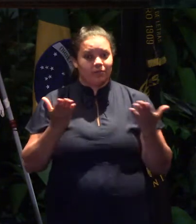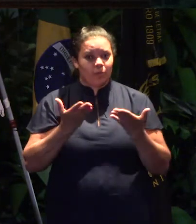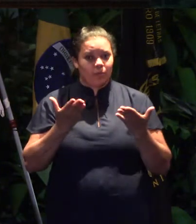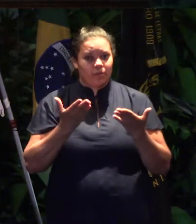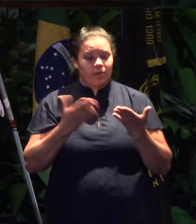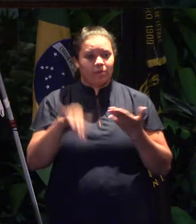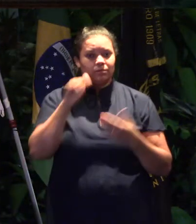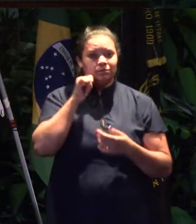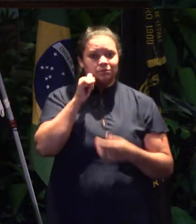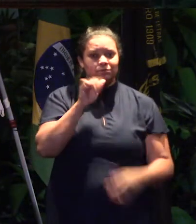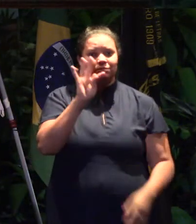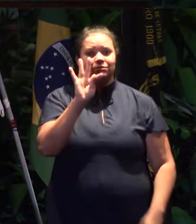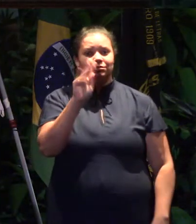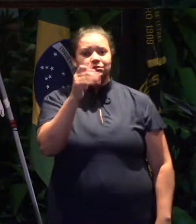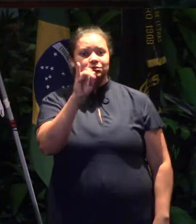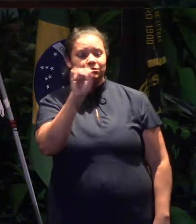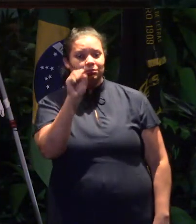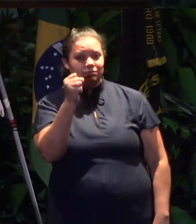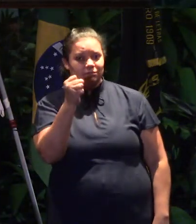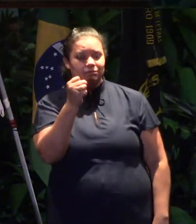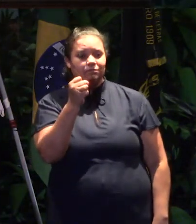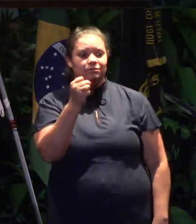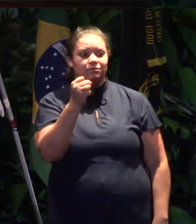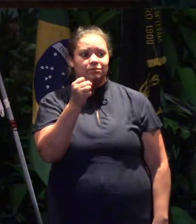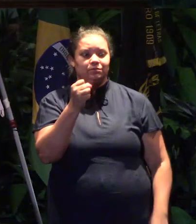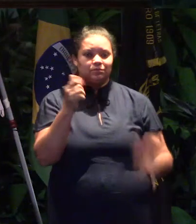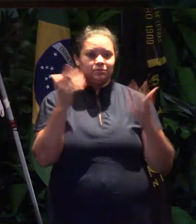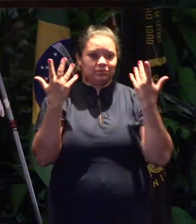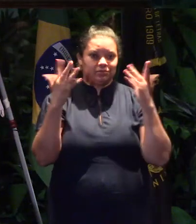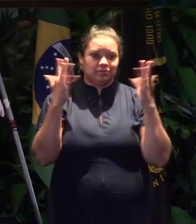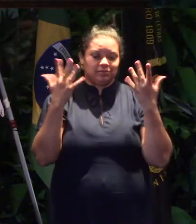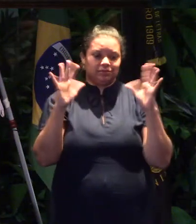Thaís tem alguma leitura?